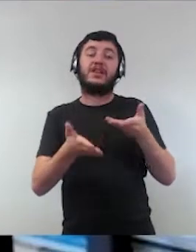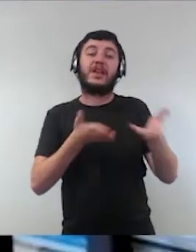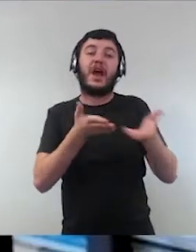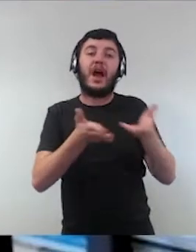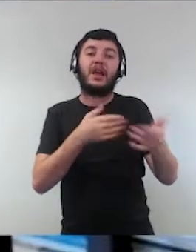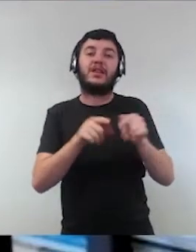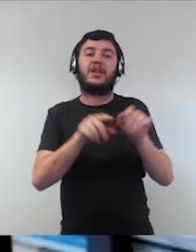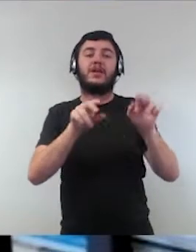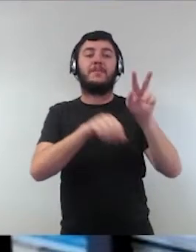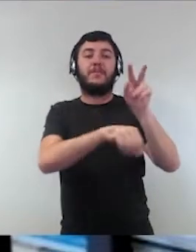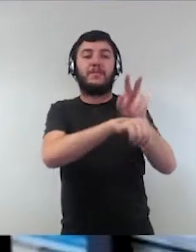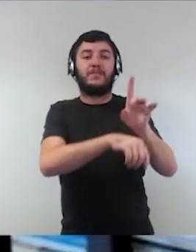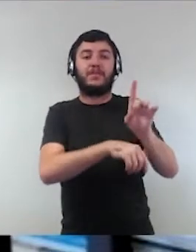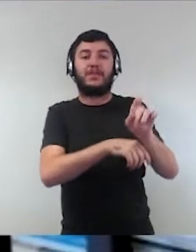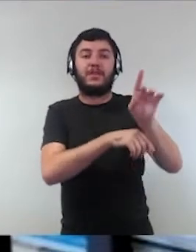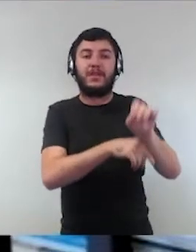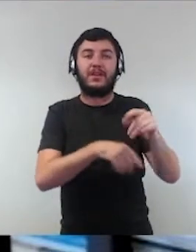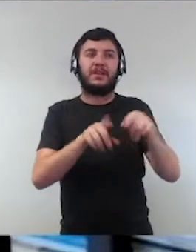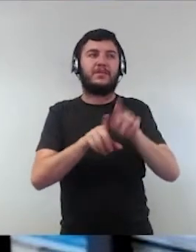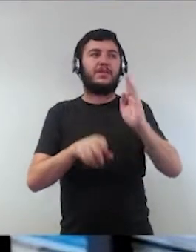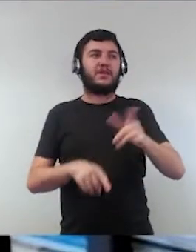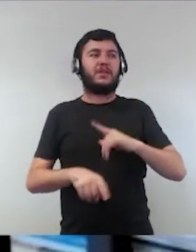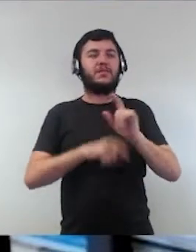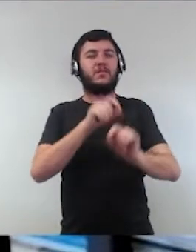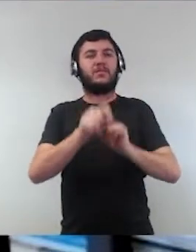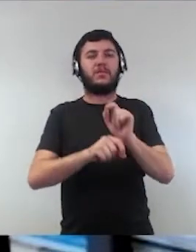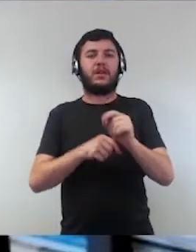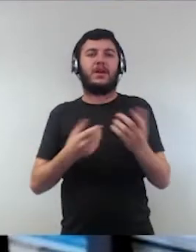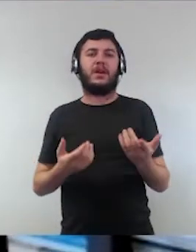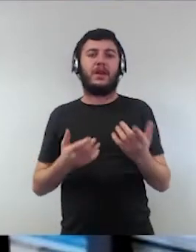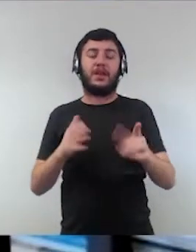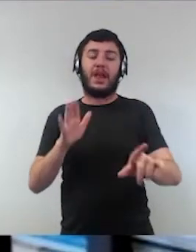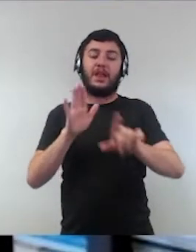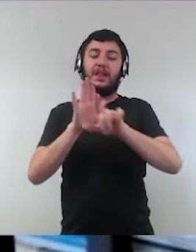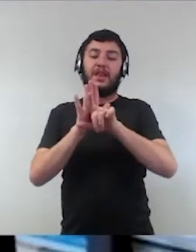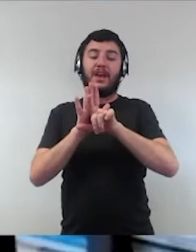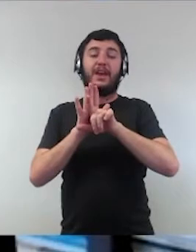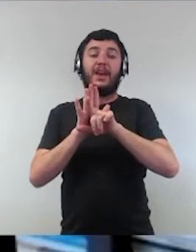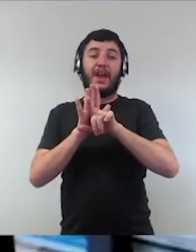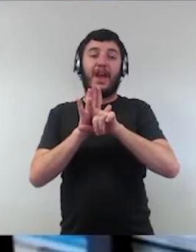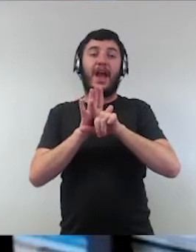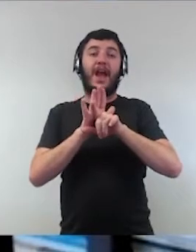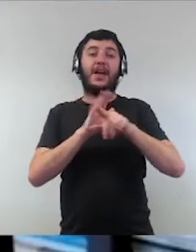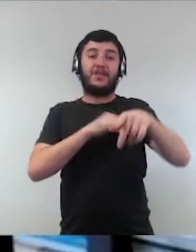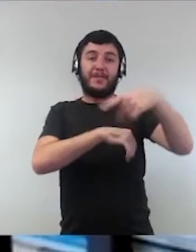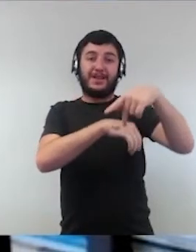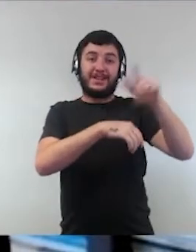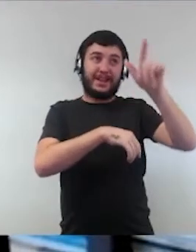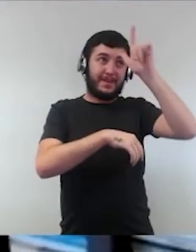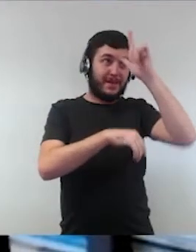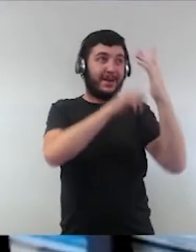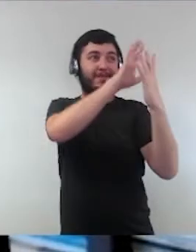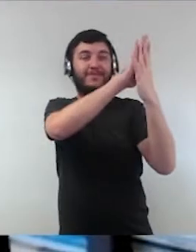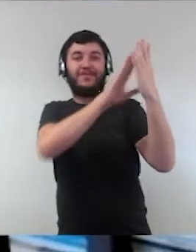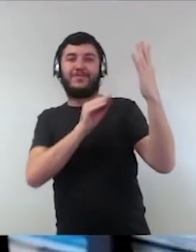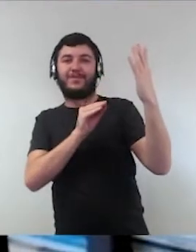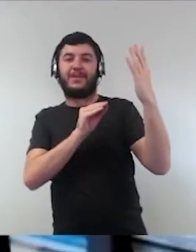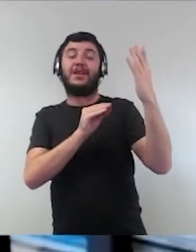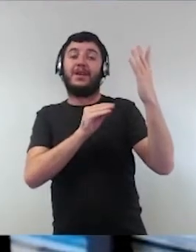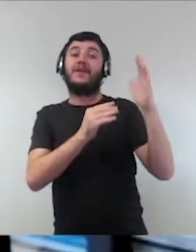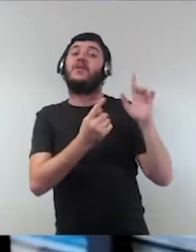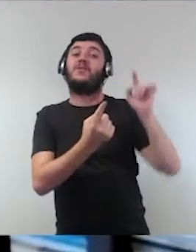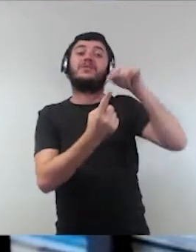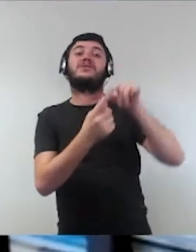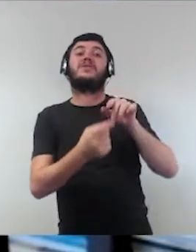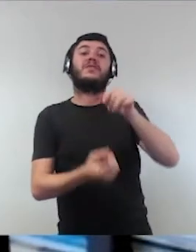inspira fortemente na lei alemã, que visa a criar um mecanismo